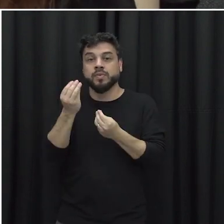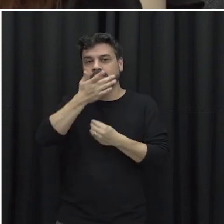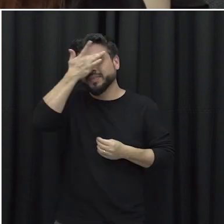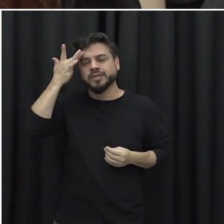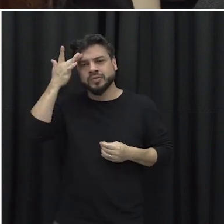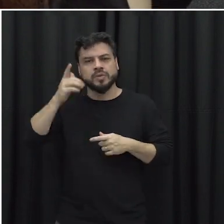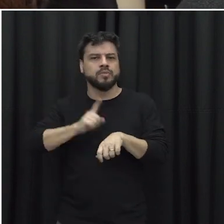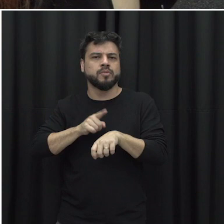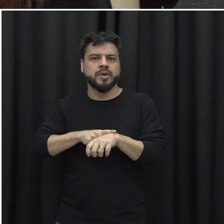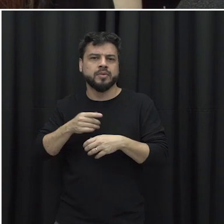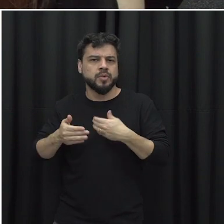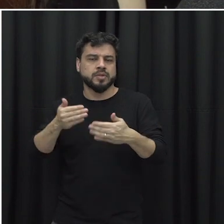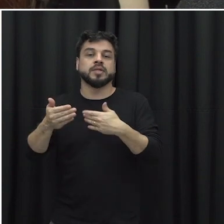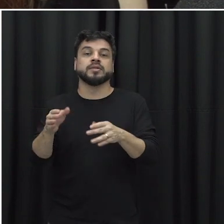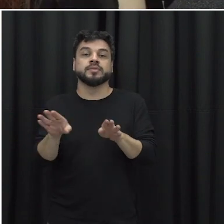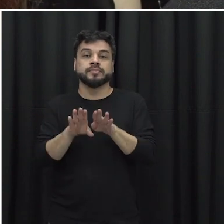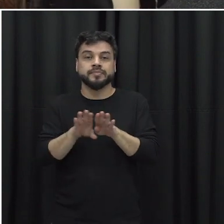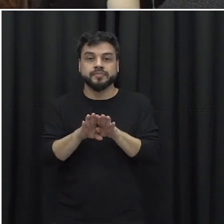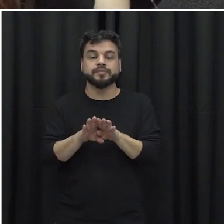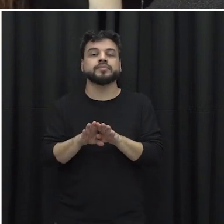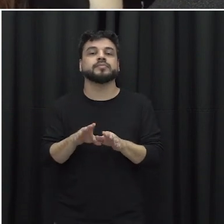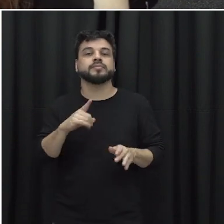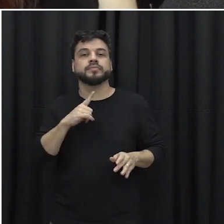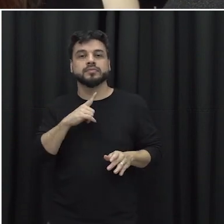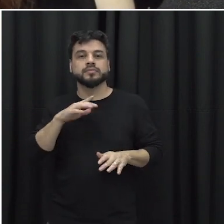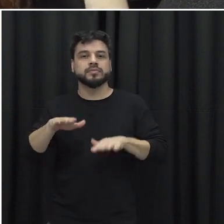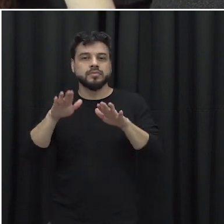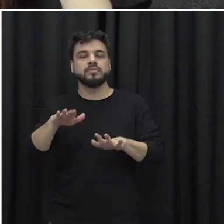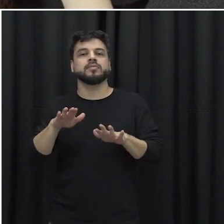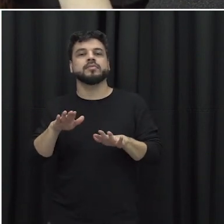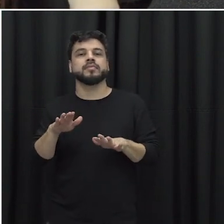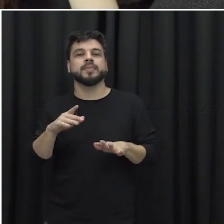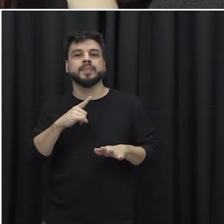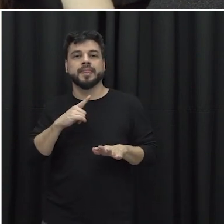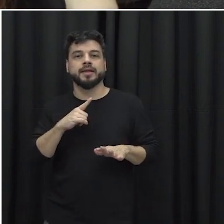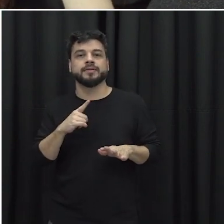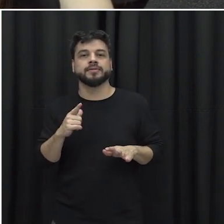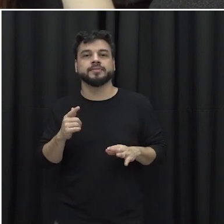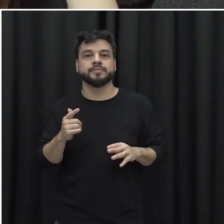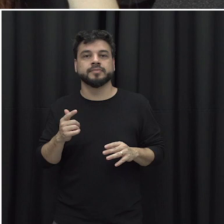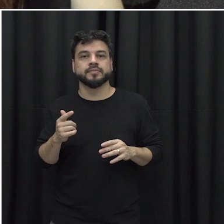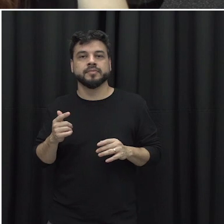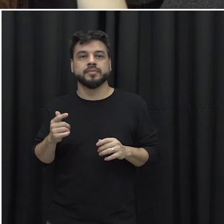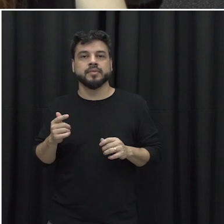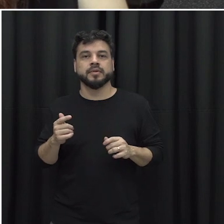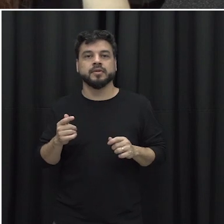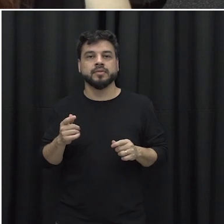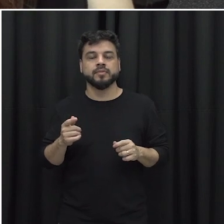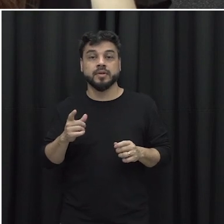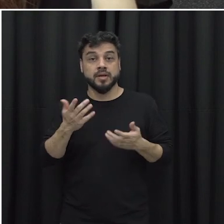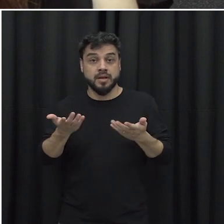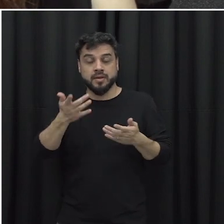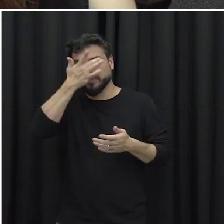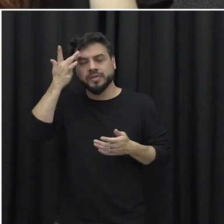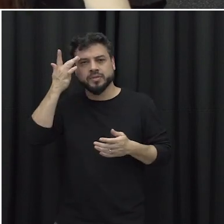também existem algumas que inclusive reúnem esses pacientes, esses habeas corpus que os pacientes têm para cultivo,